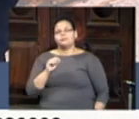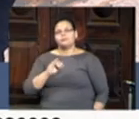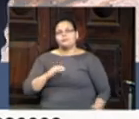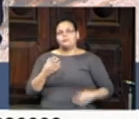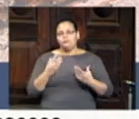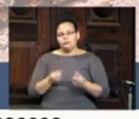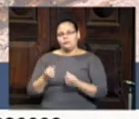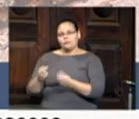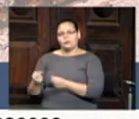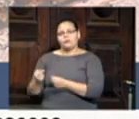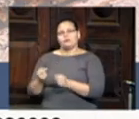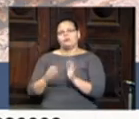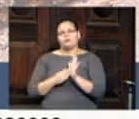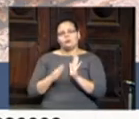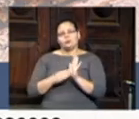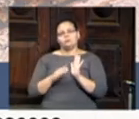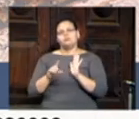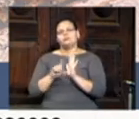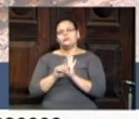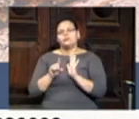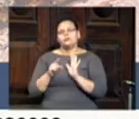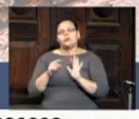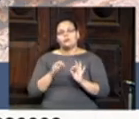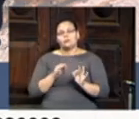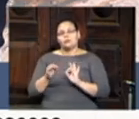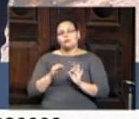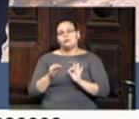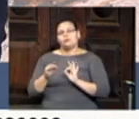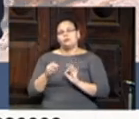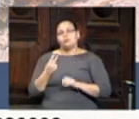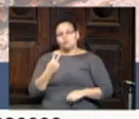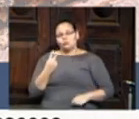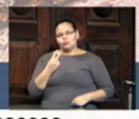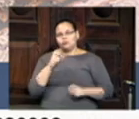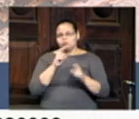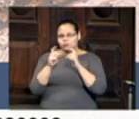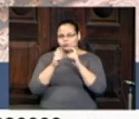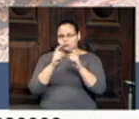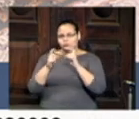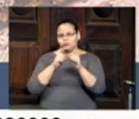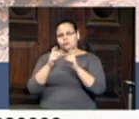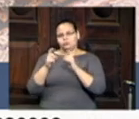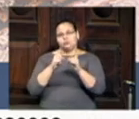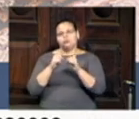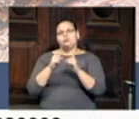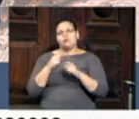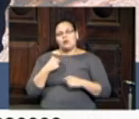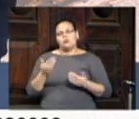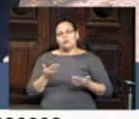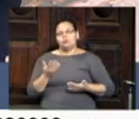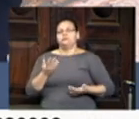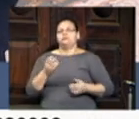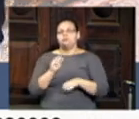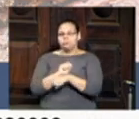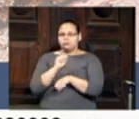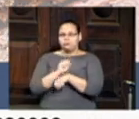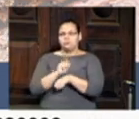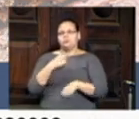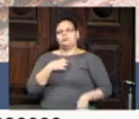aprovaram o projeto em 2 discussões e aguardar a